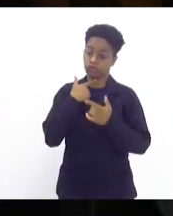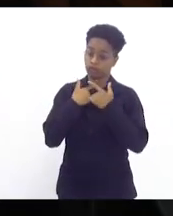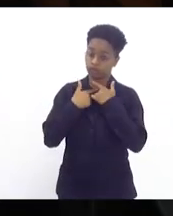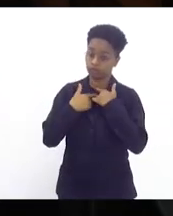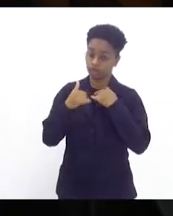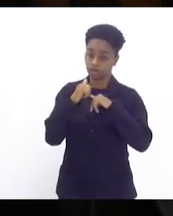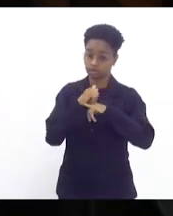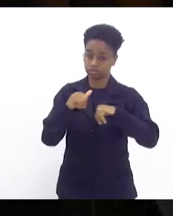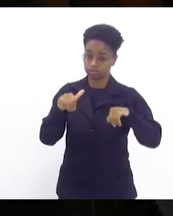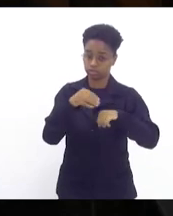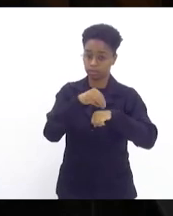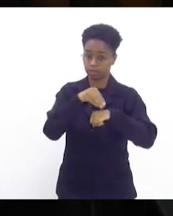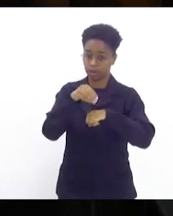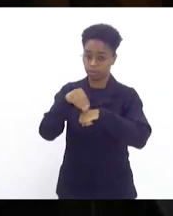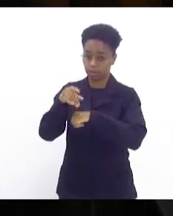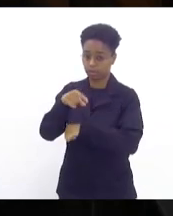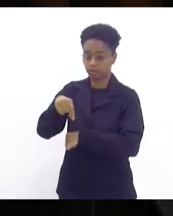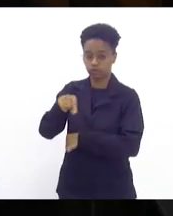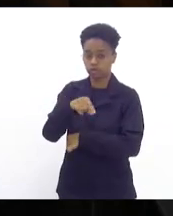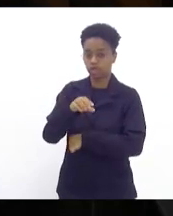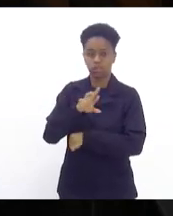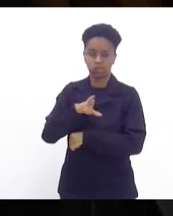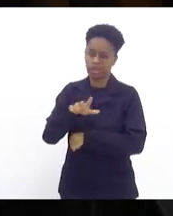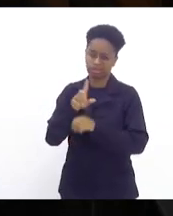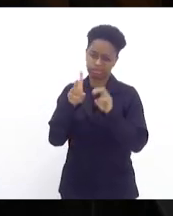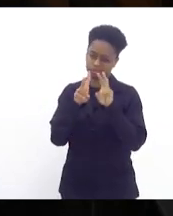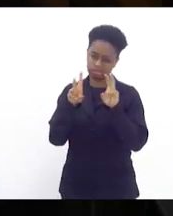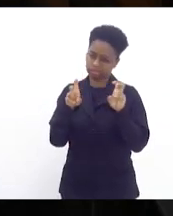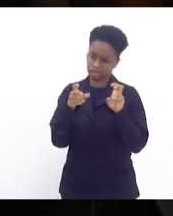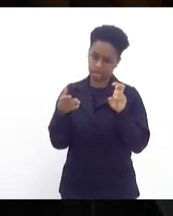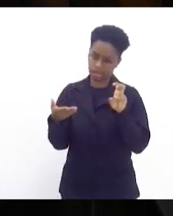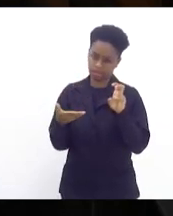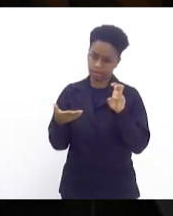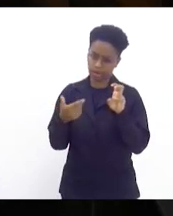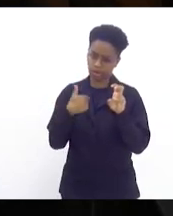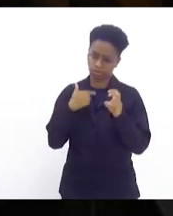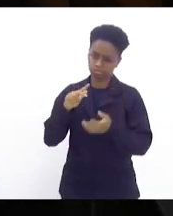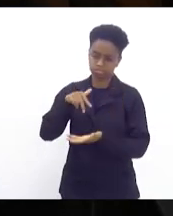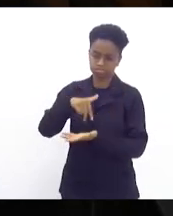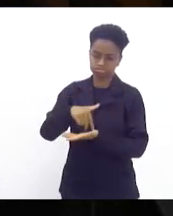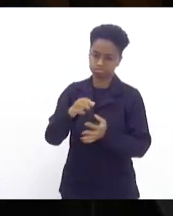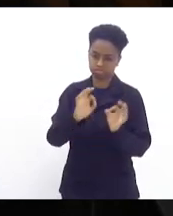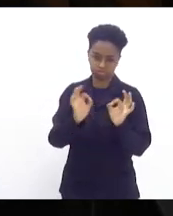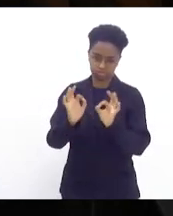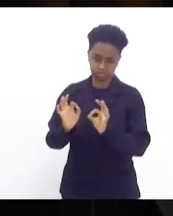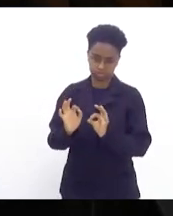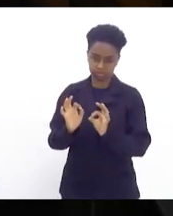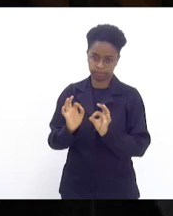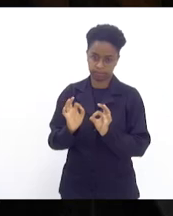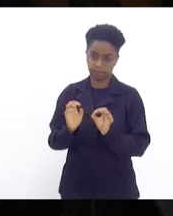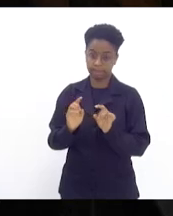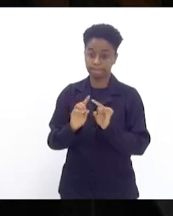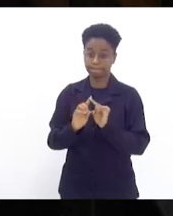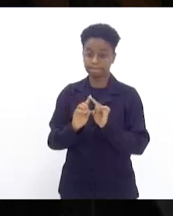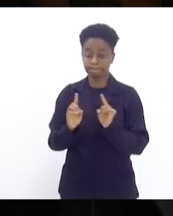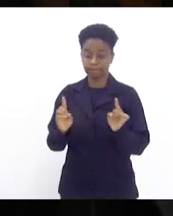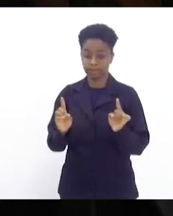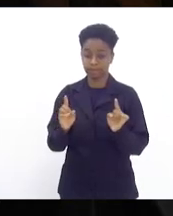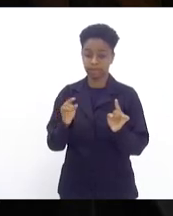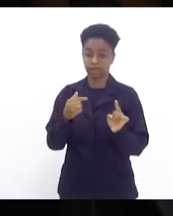observação não era nem o tema que eu vim aqui falar mas achei